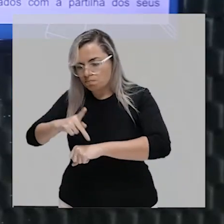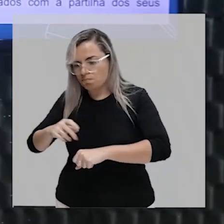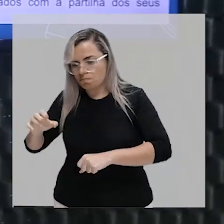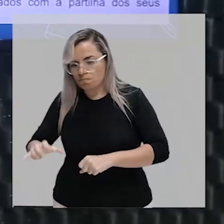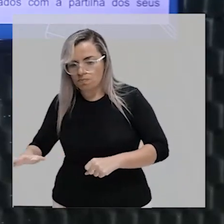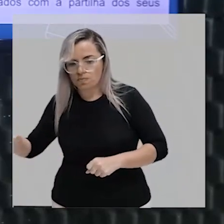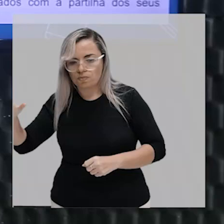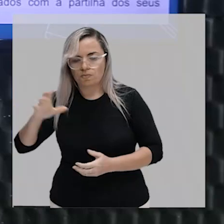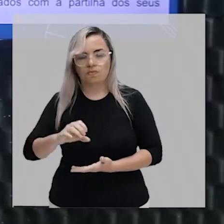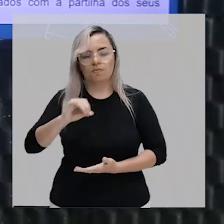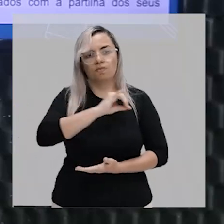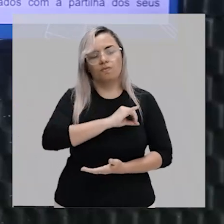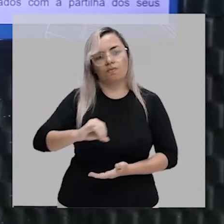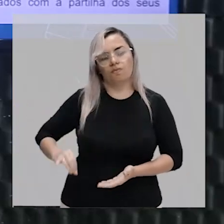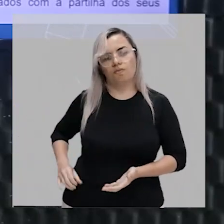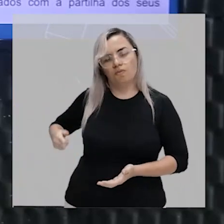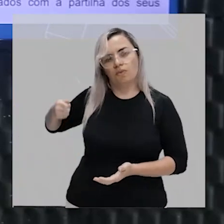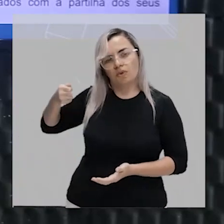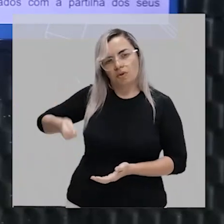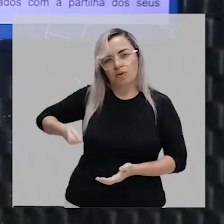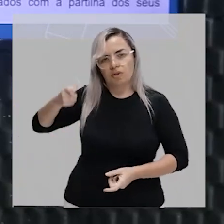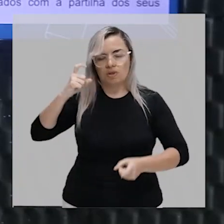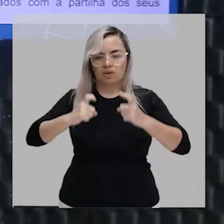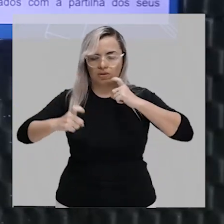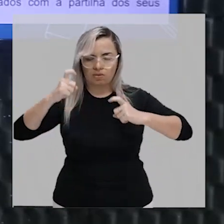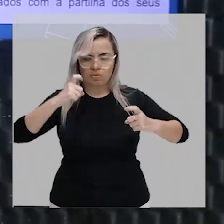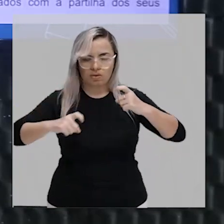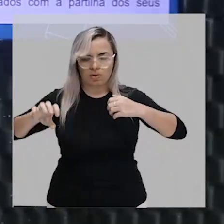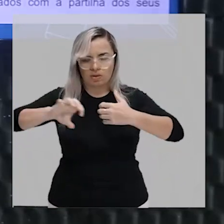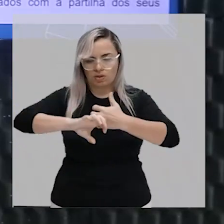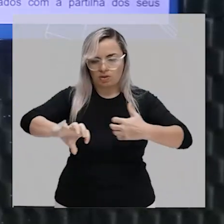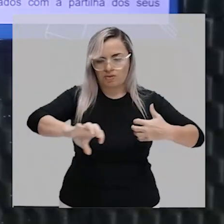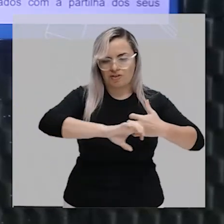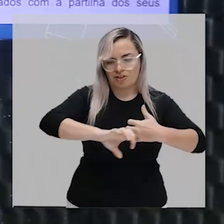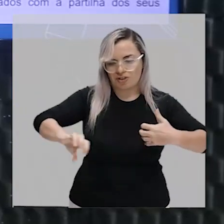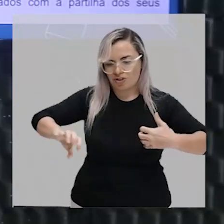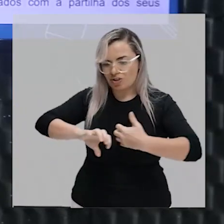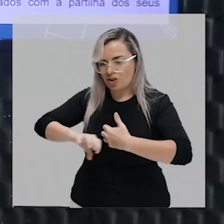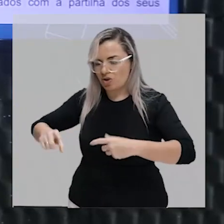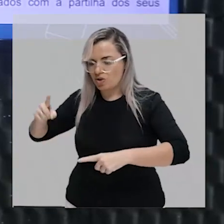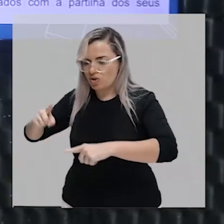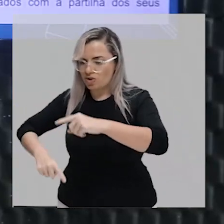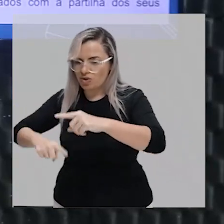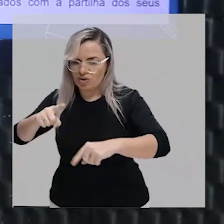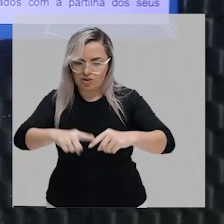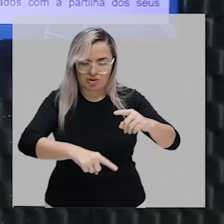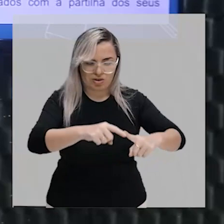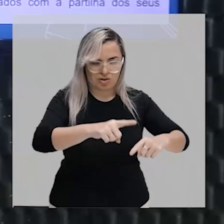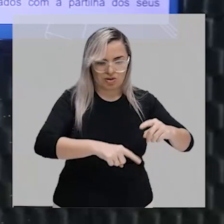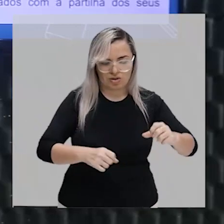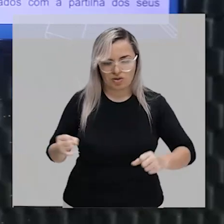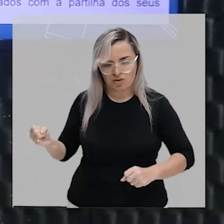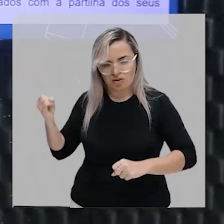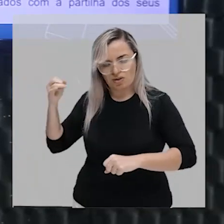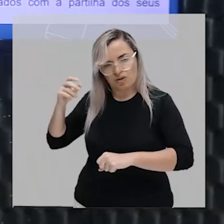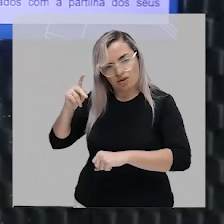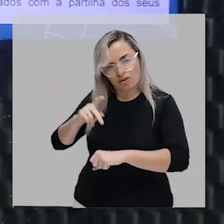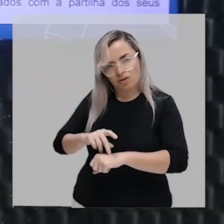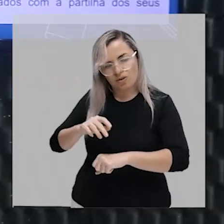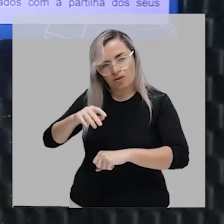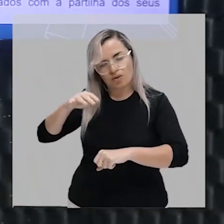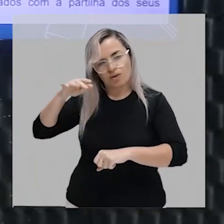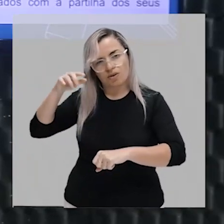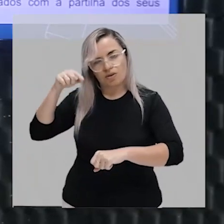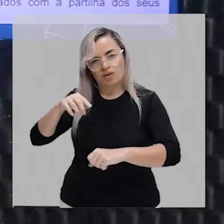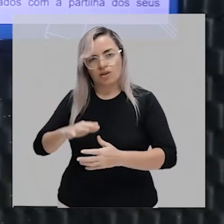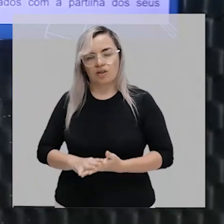imperialista, preocupados com a partilha dos seus recursos naturais e até mesmo a garantia do que, galerinha?